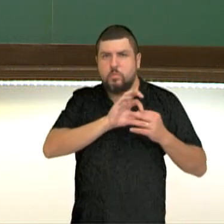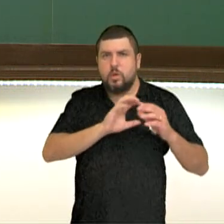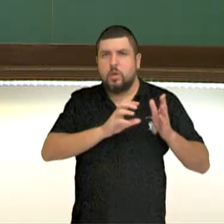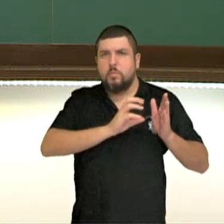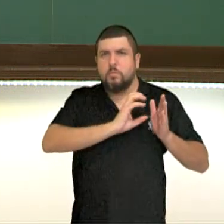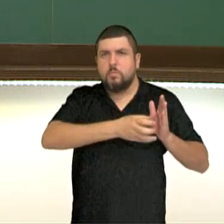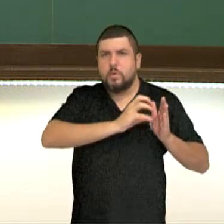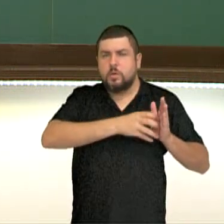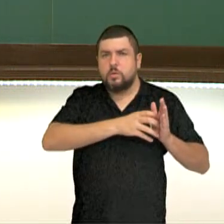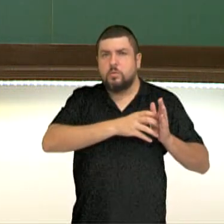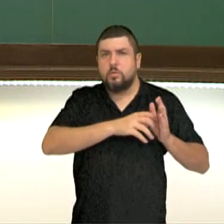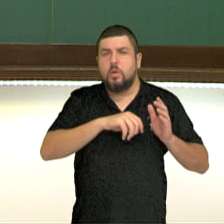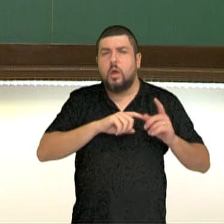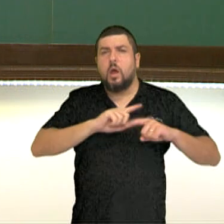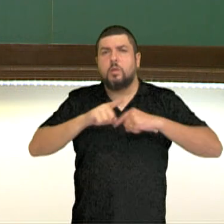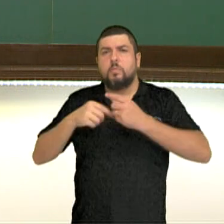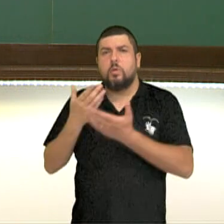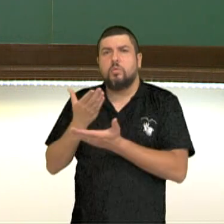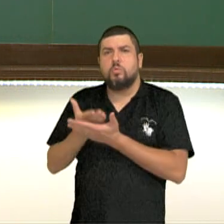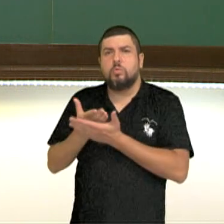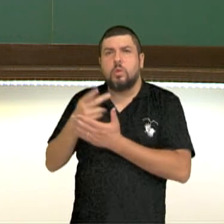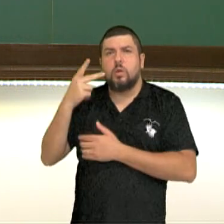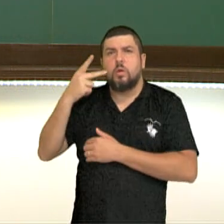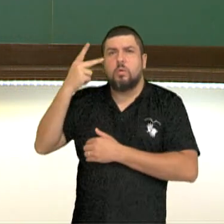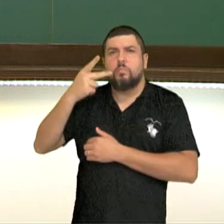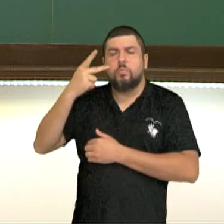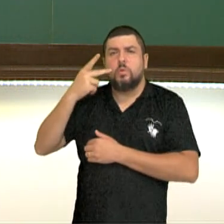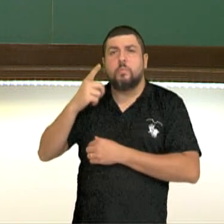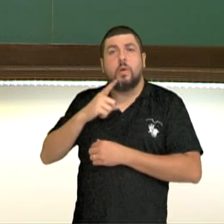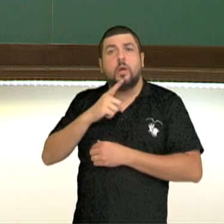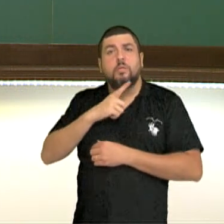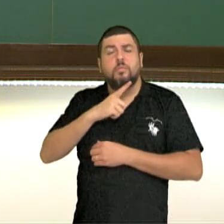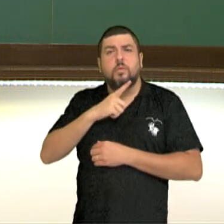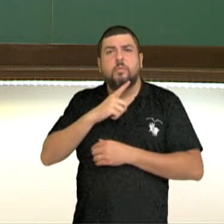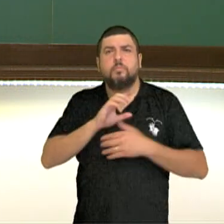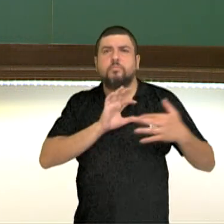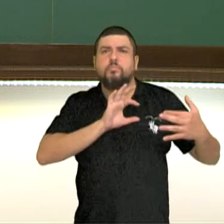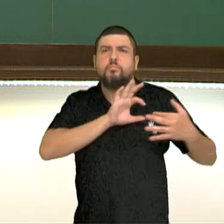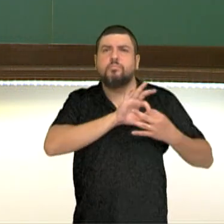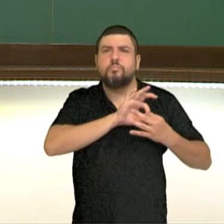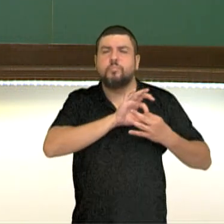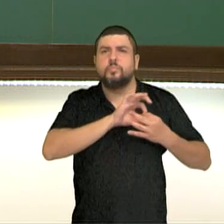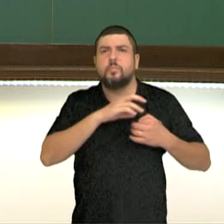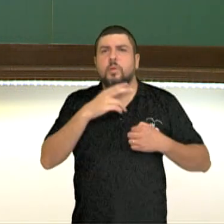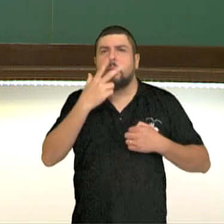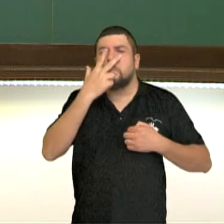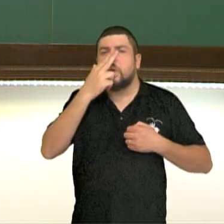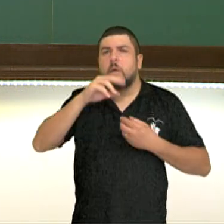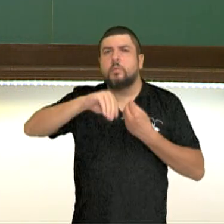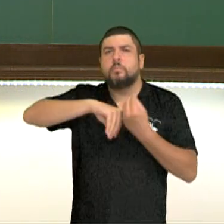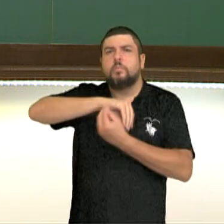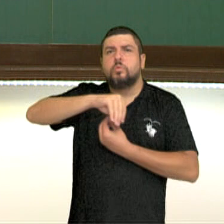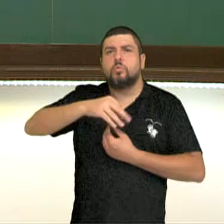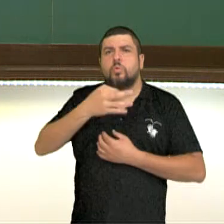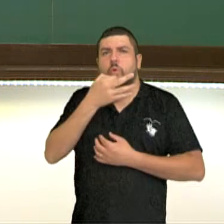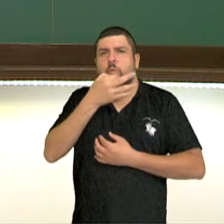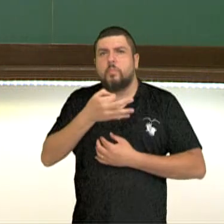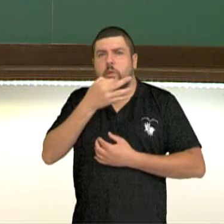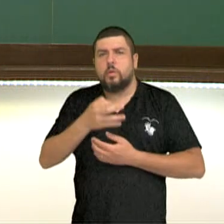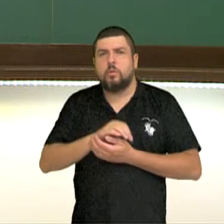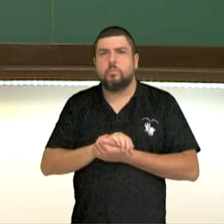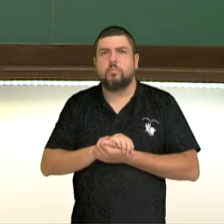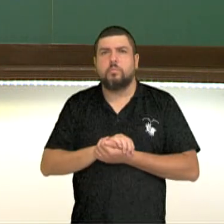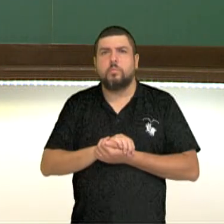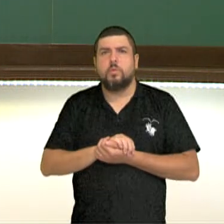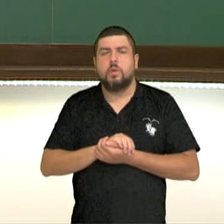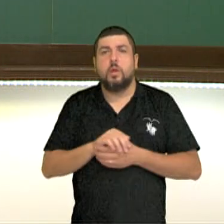que você não tenha ideologias, mas você tem que, né, ver como coisas aquele objeto. Estudar futebol munido de